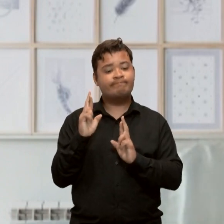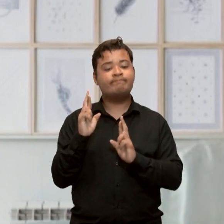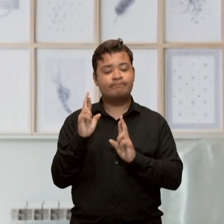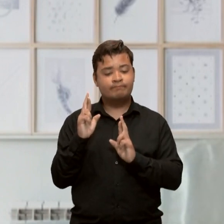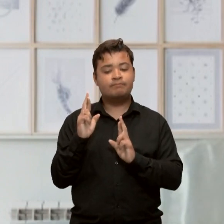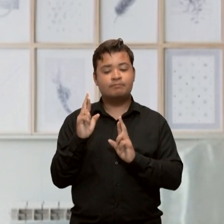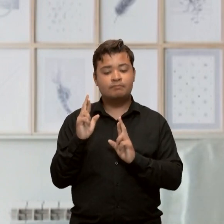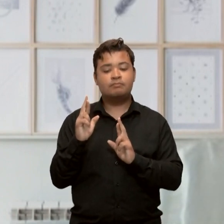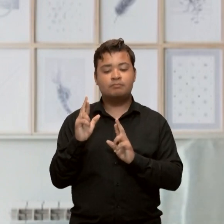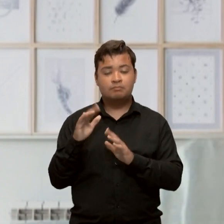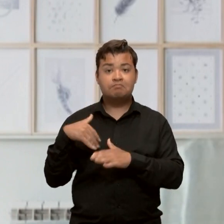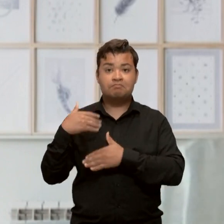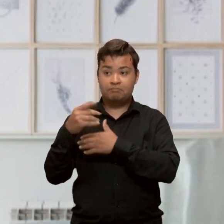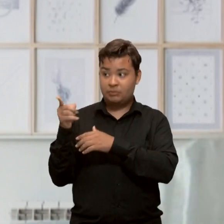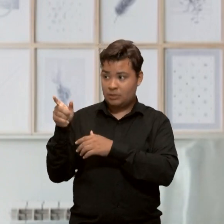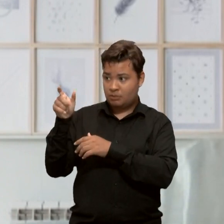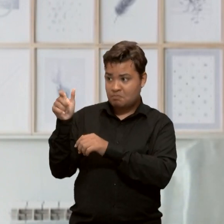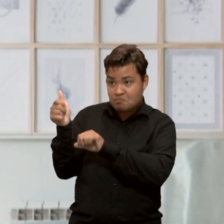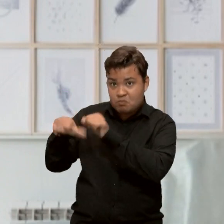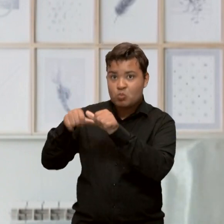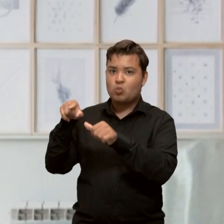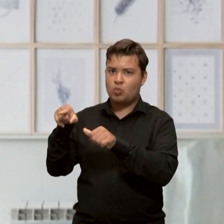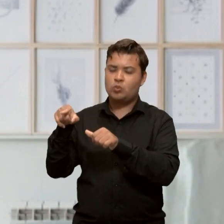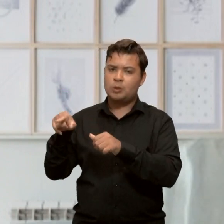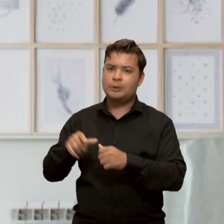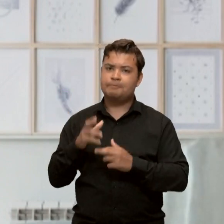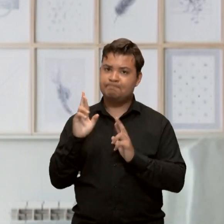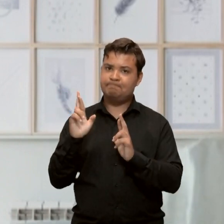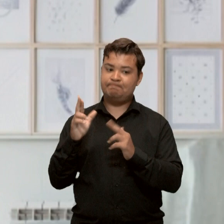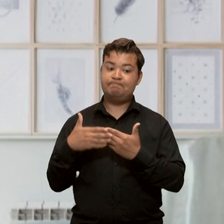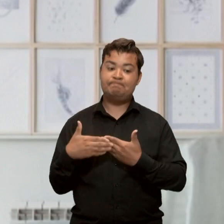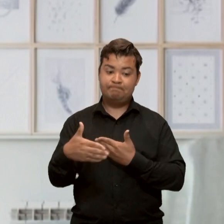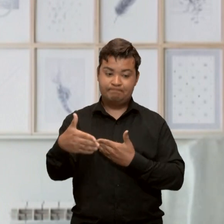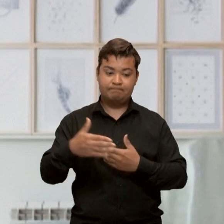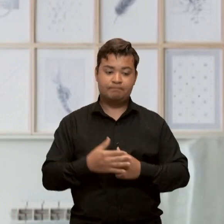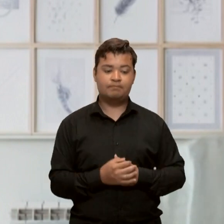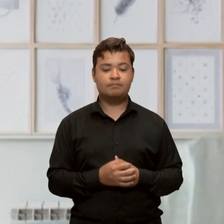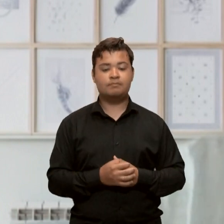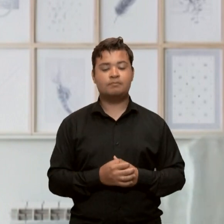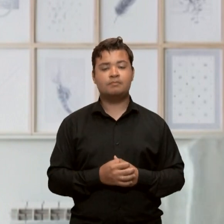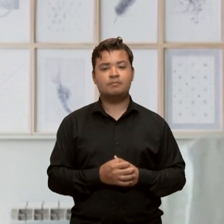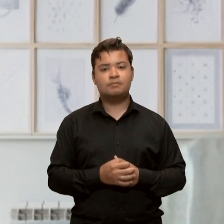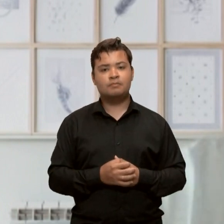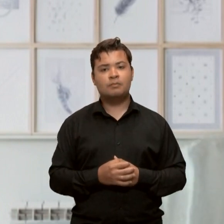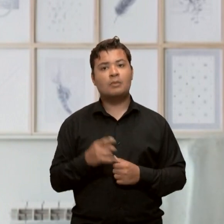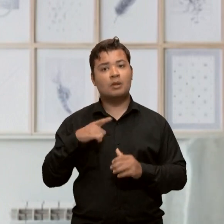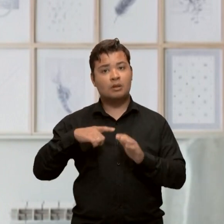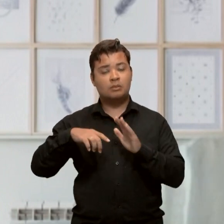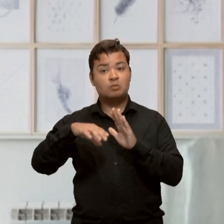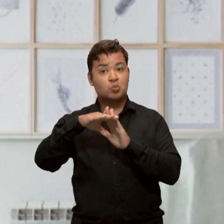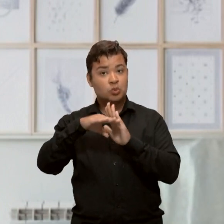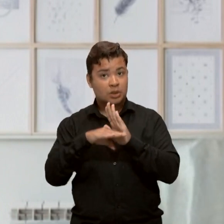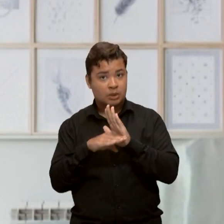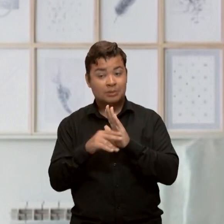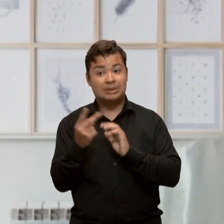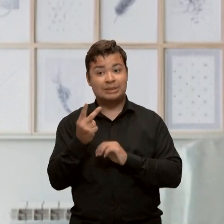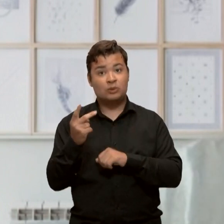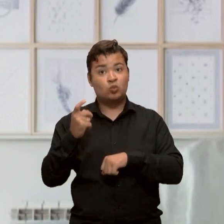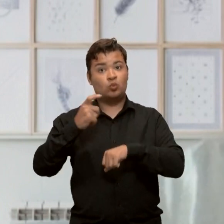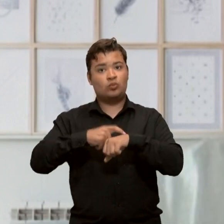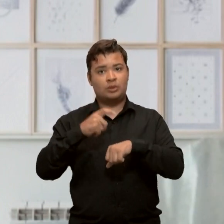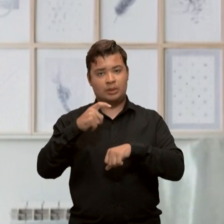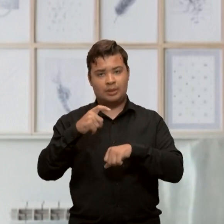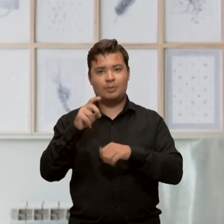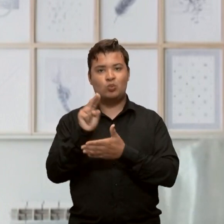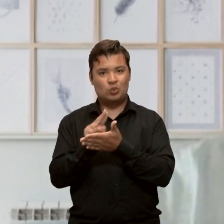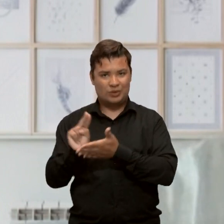também se altere. É o programa Segundo Tempo Universitário, que visa